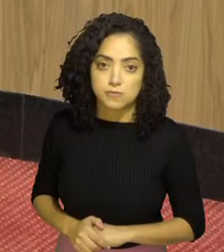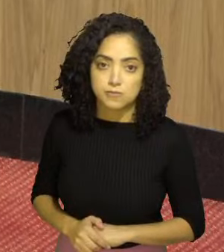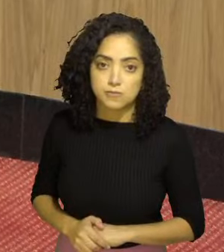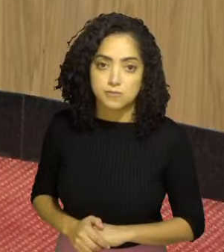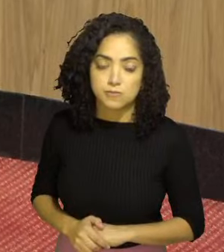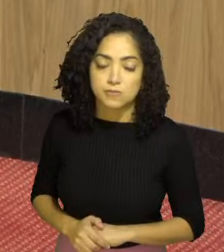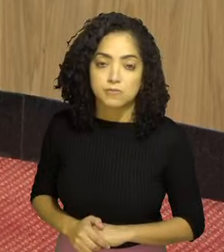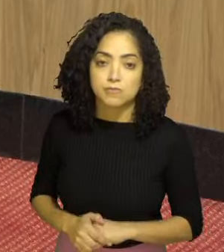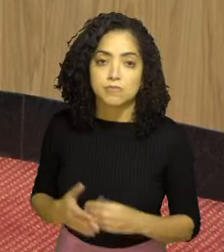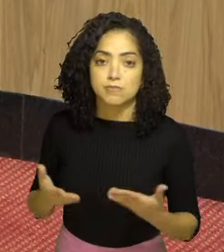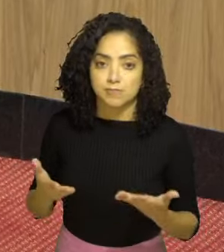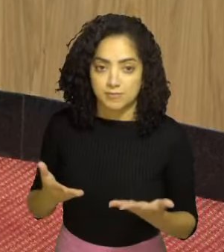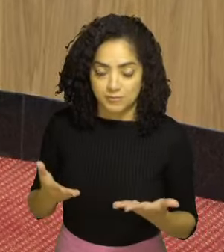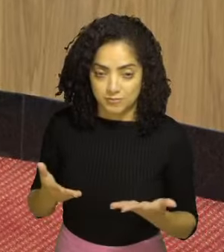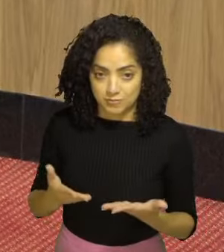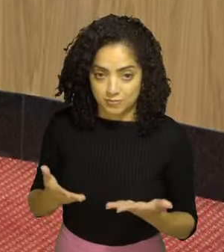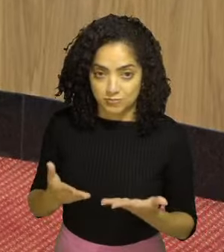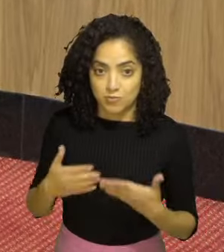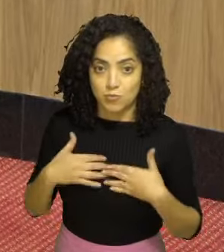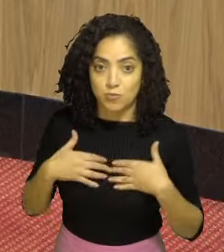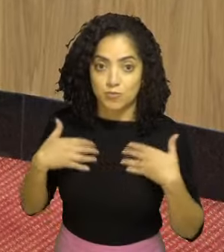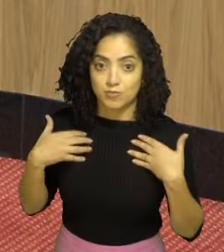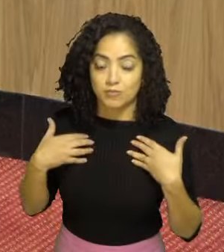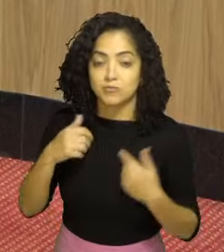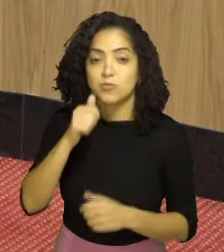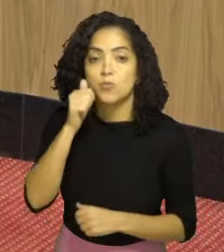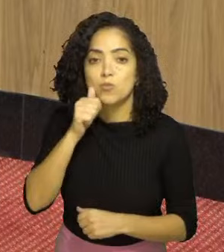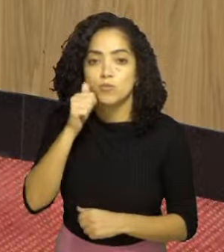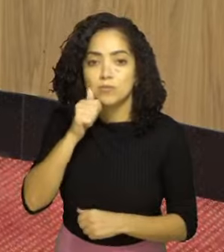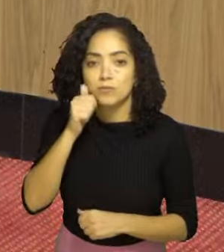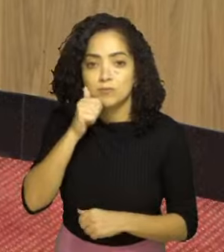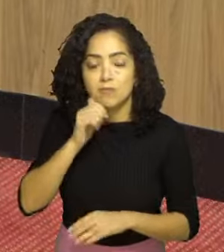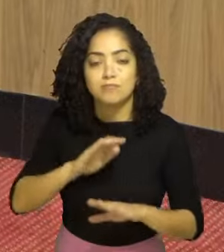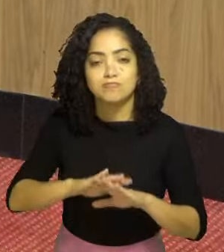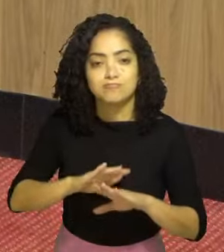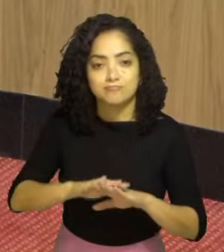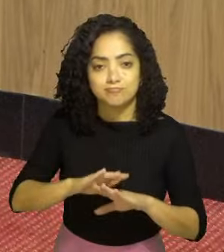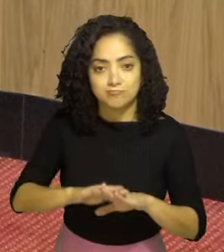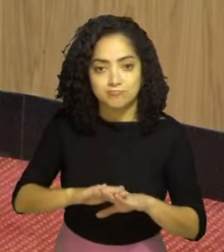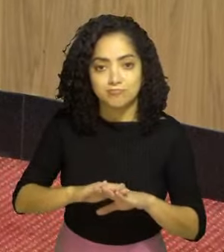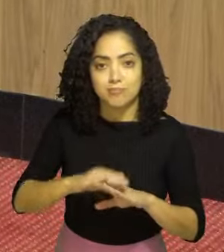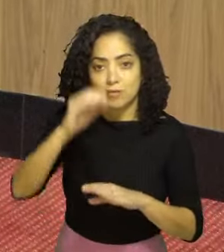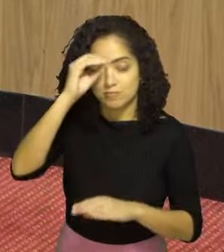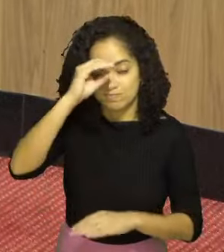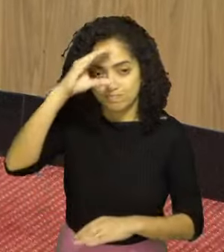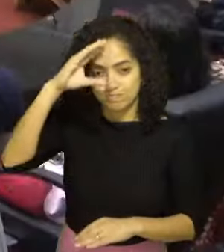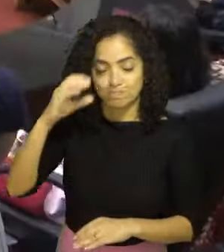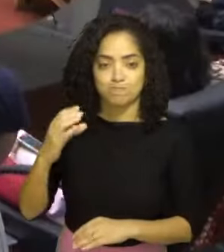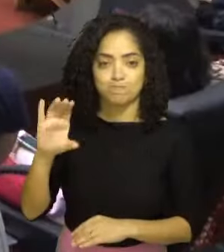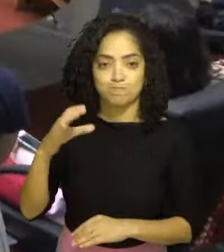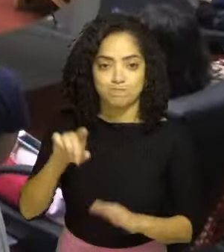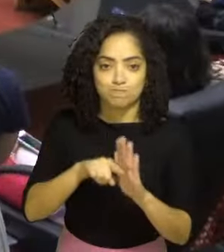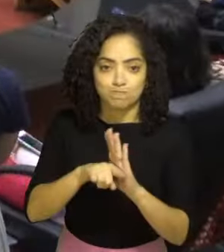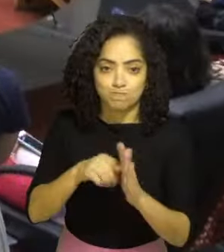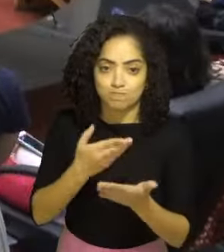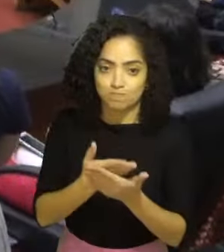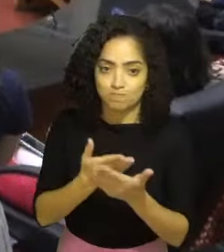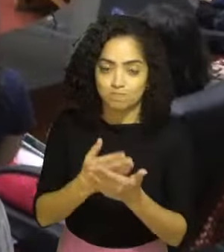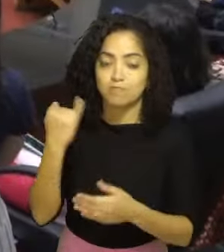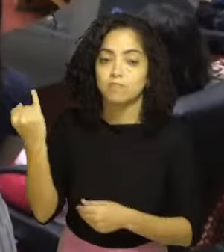Neste momento, o Parlamento homenageia mulheres pelo protagonismo na produção do conhecimento científico e pela